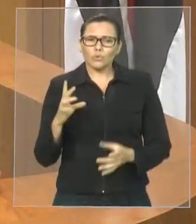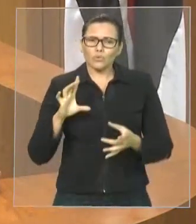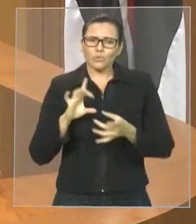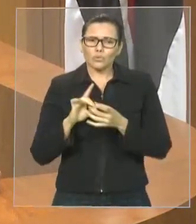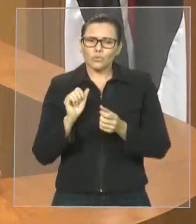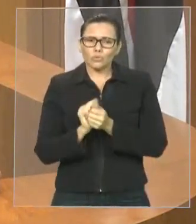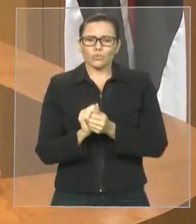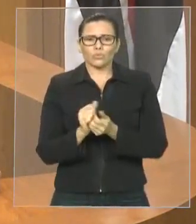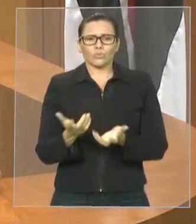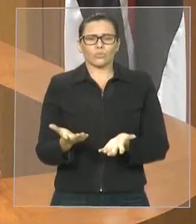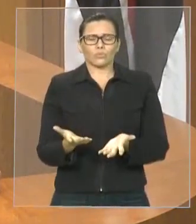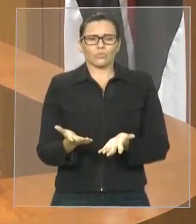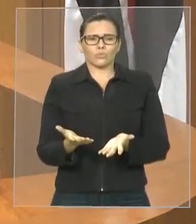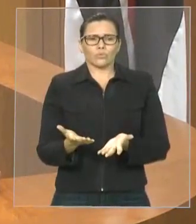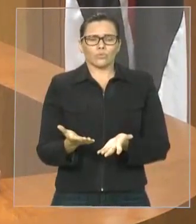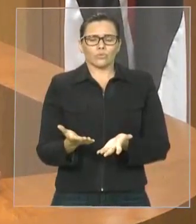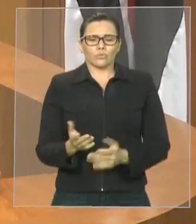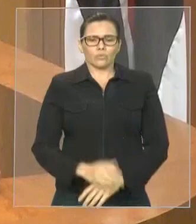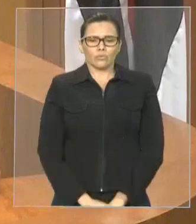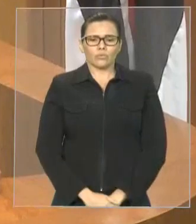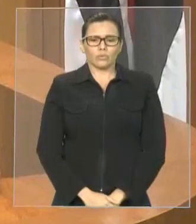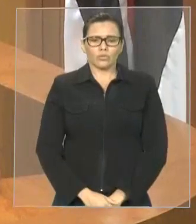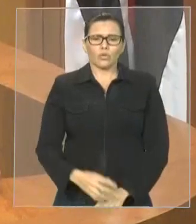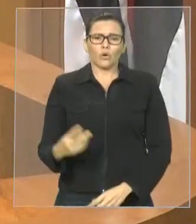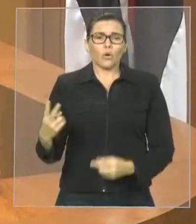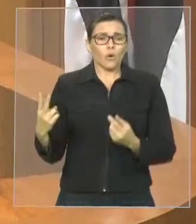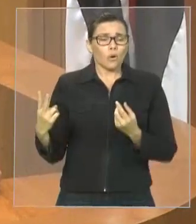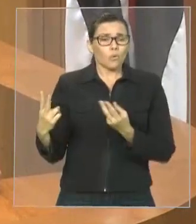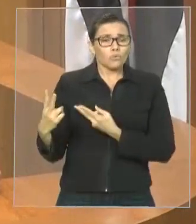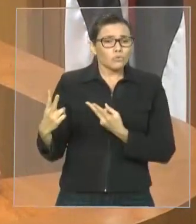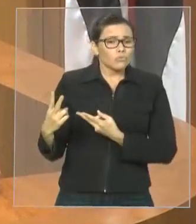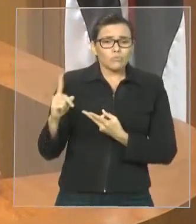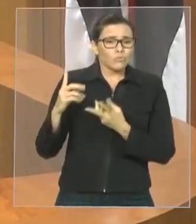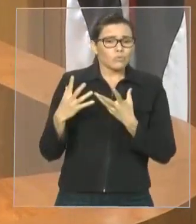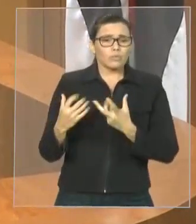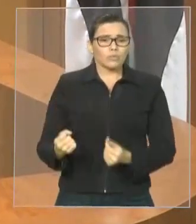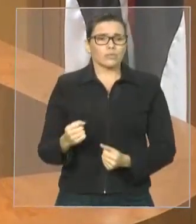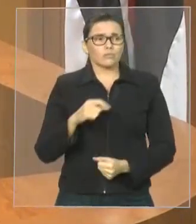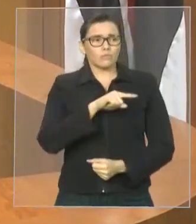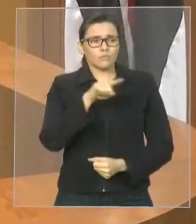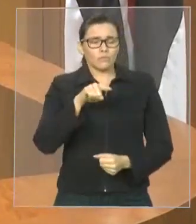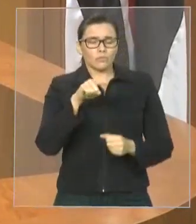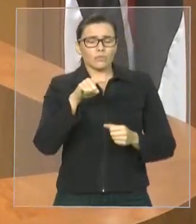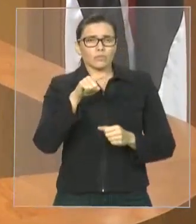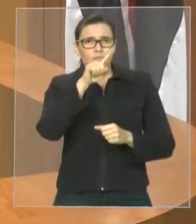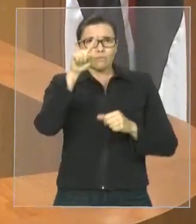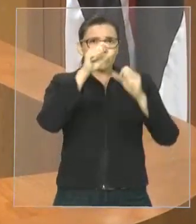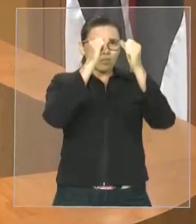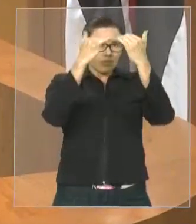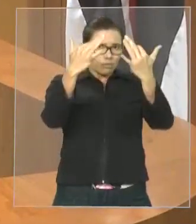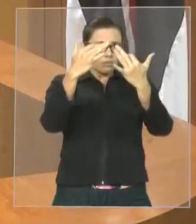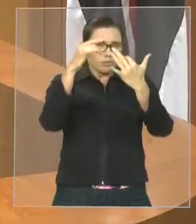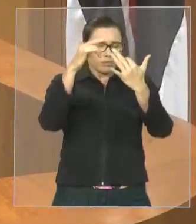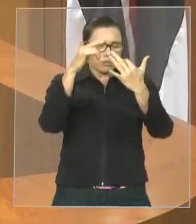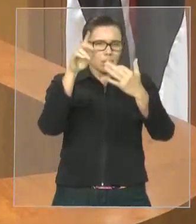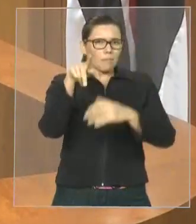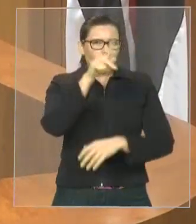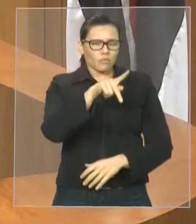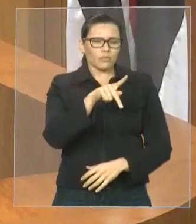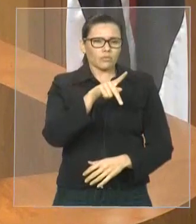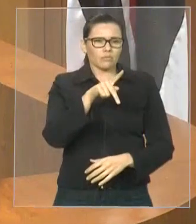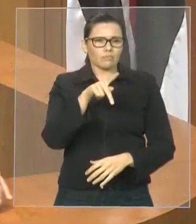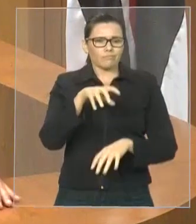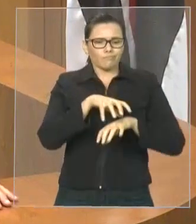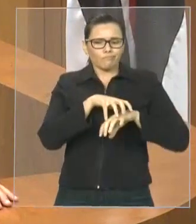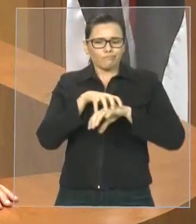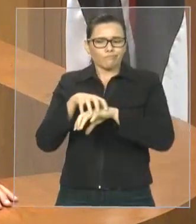discutir a situação da educação municipal? Essa é a pergunta que se faz também. Porque nesse momento há que se perguntar, e todo mundo sabe,